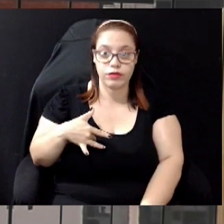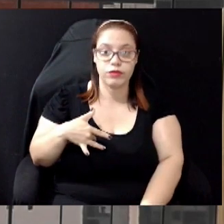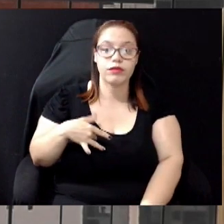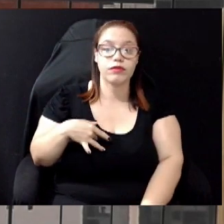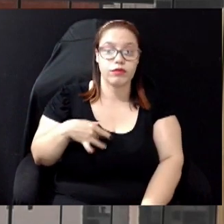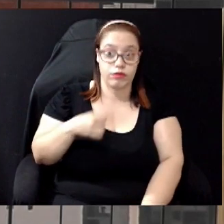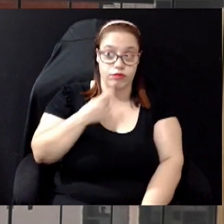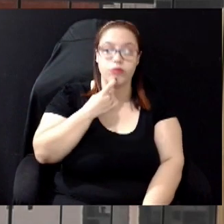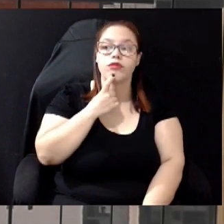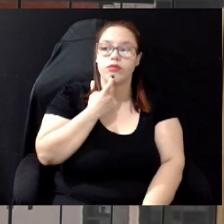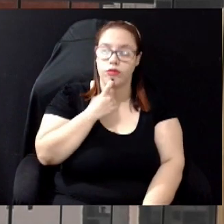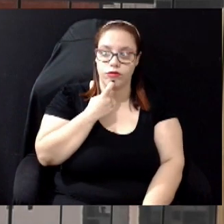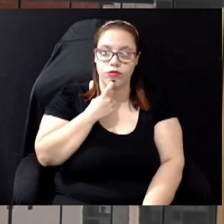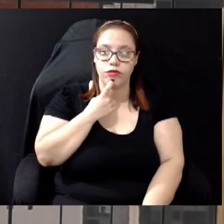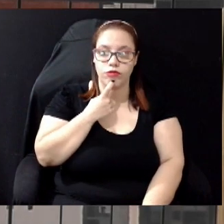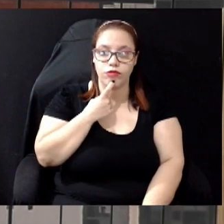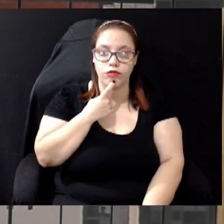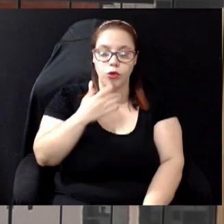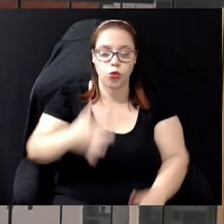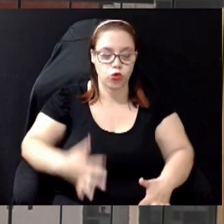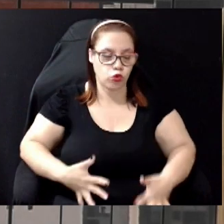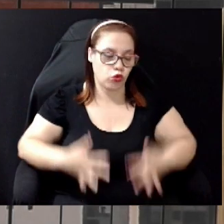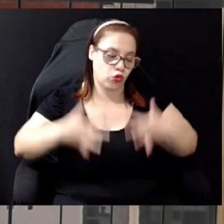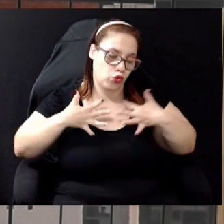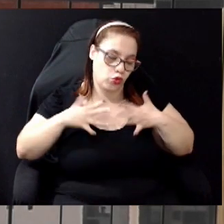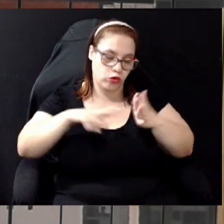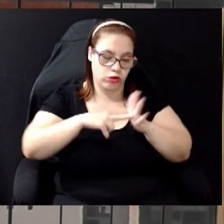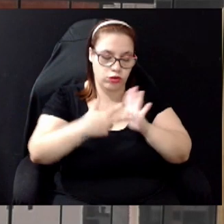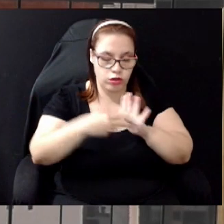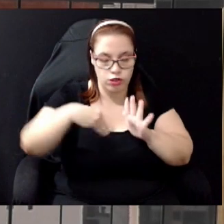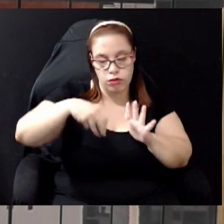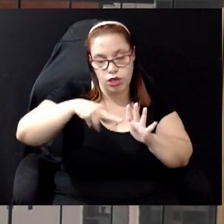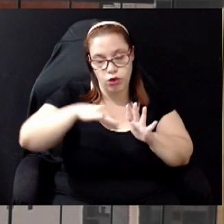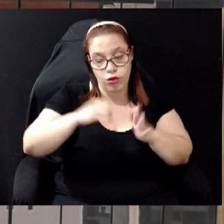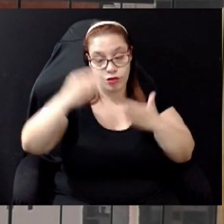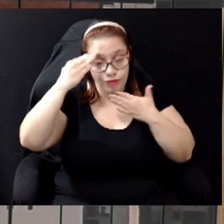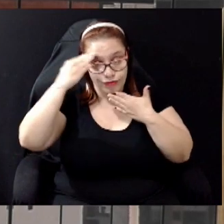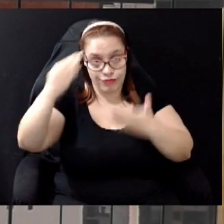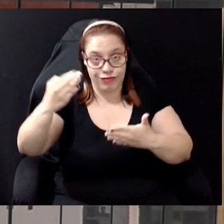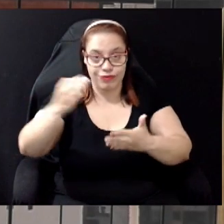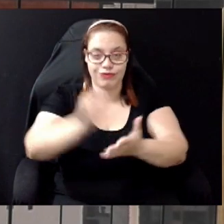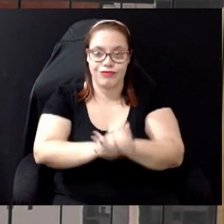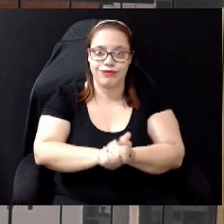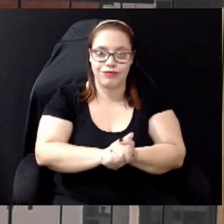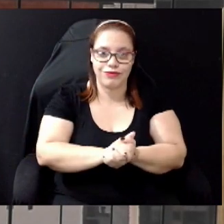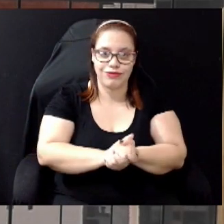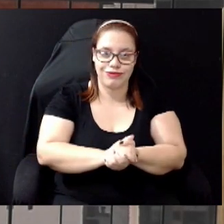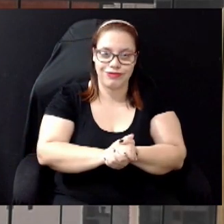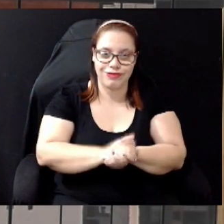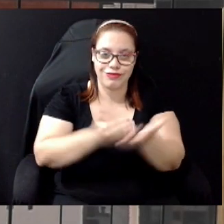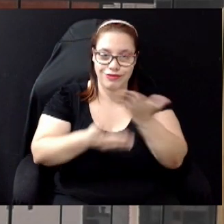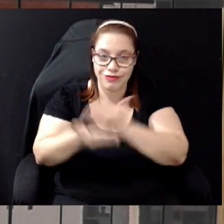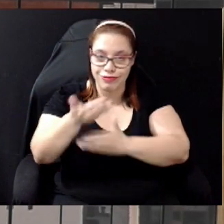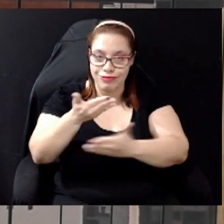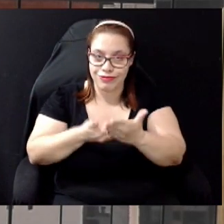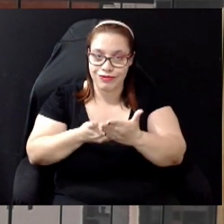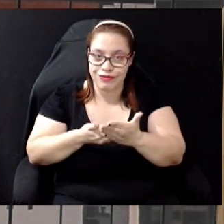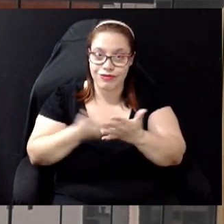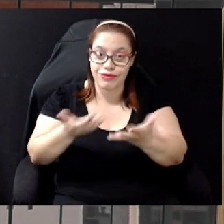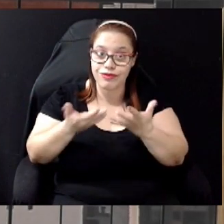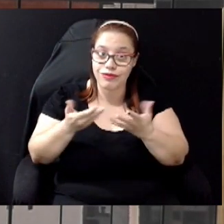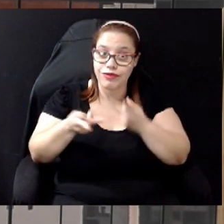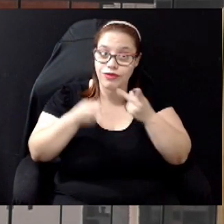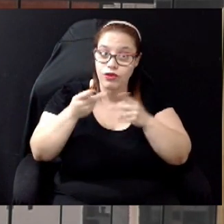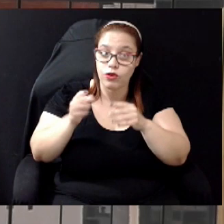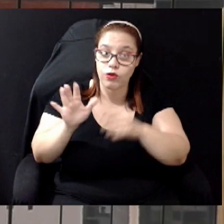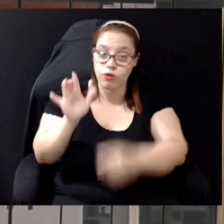né, então Campinas realmente tem muito motivo para nos orgulhar nesse sentido, né, Marco? Muito obrigada por participar aqui com a gente. Eu queria